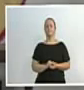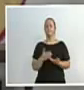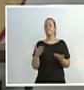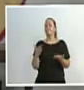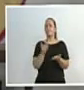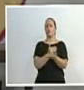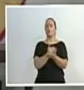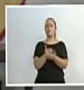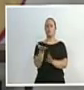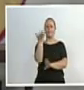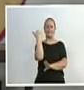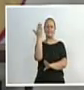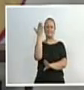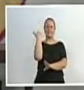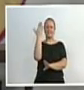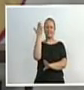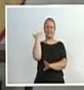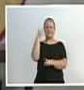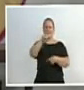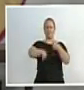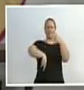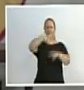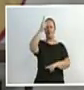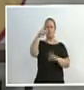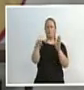pelas cruzadas cristãs contra